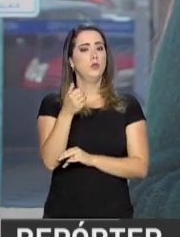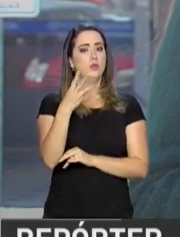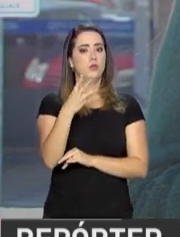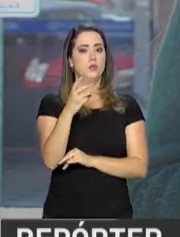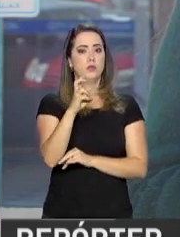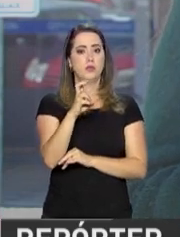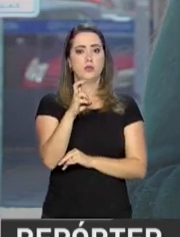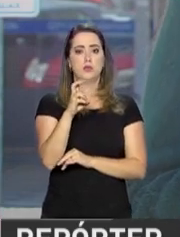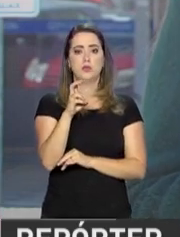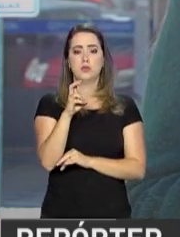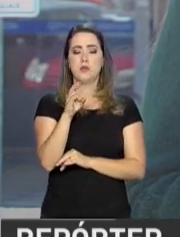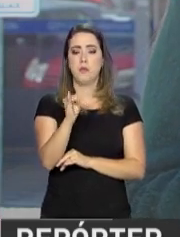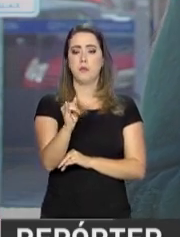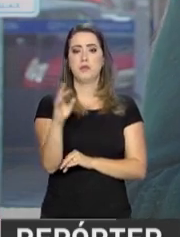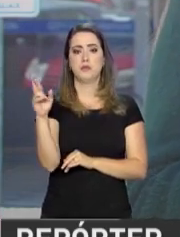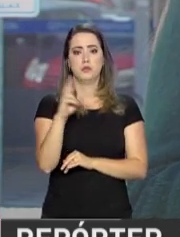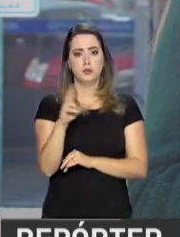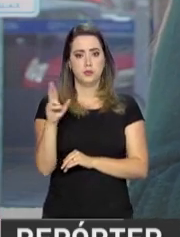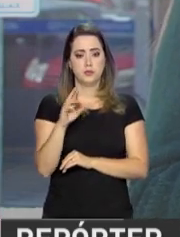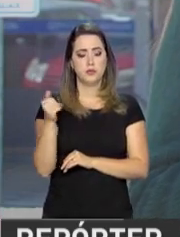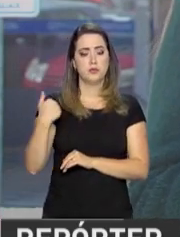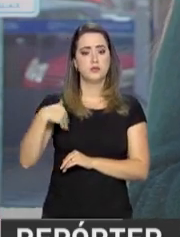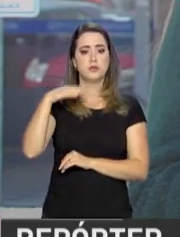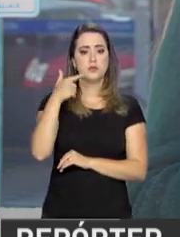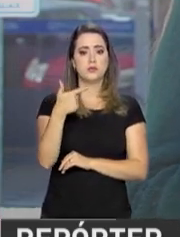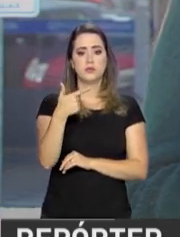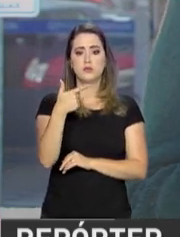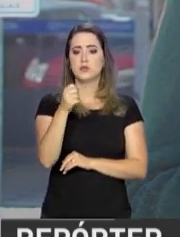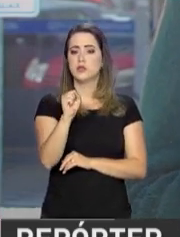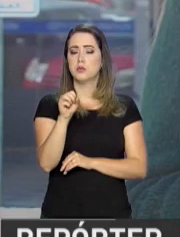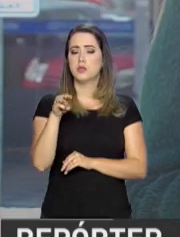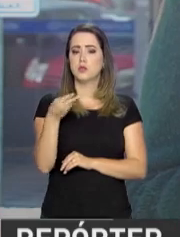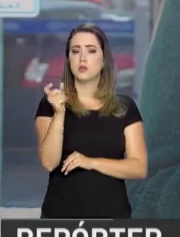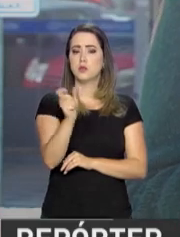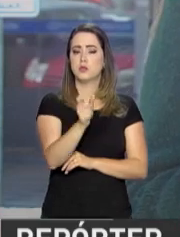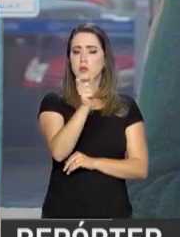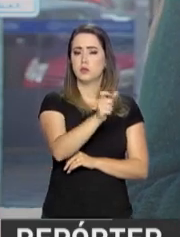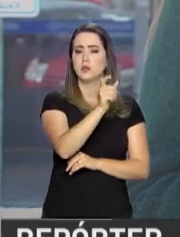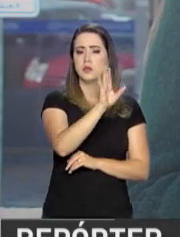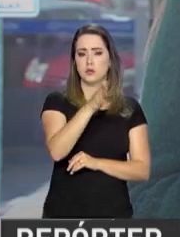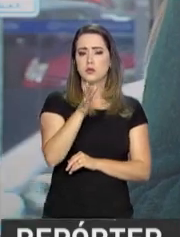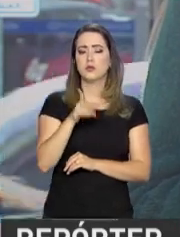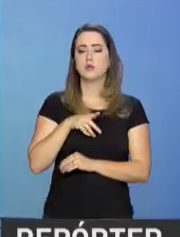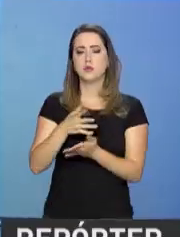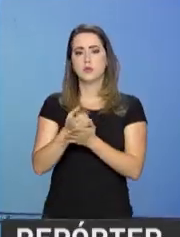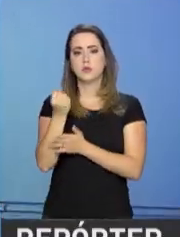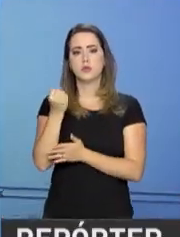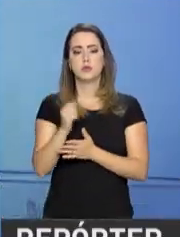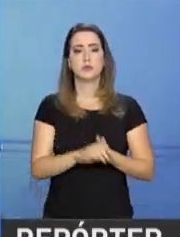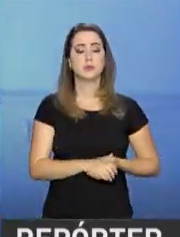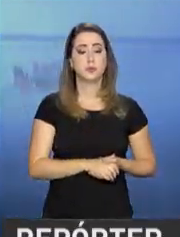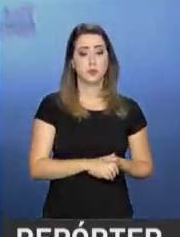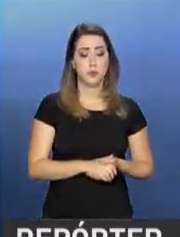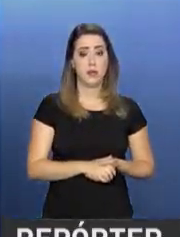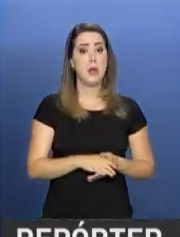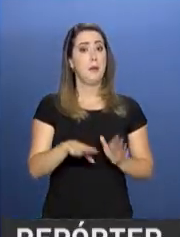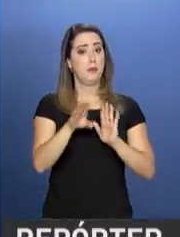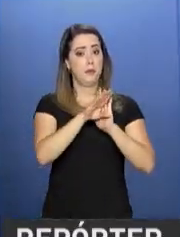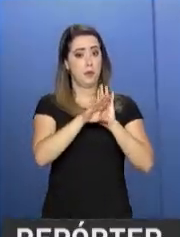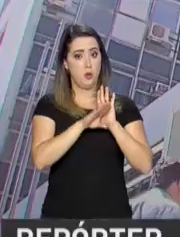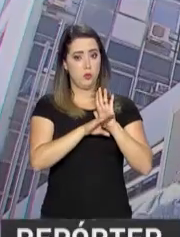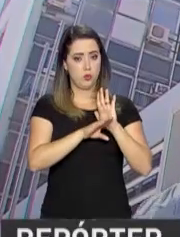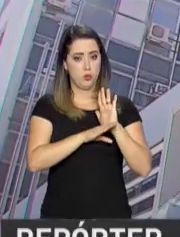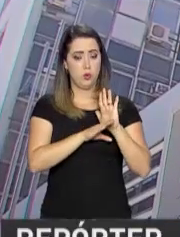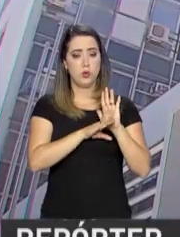35 bilhões de reais e mais de 28 milhões de pessoas serão contempladas pelos calendários da caixa